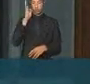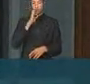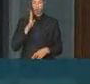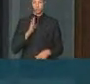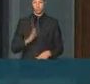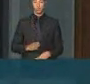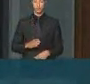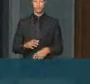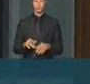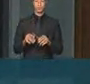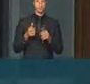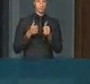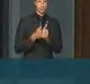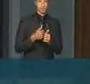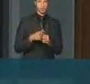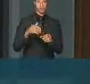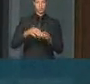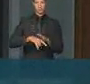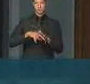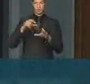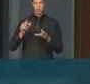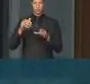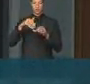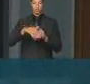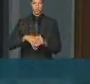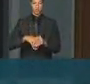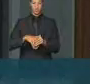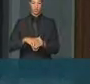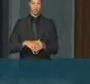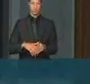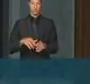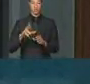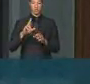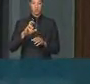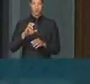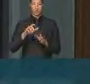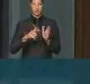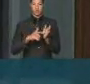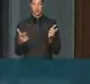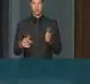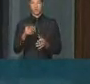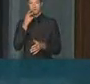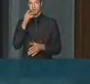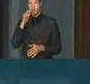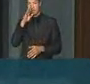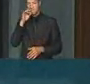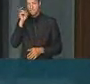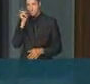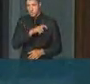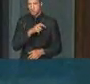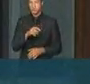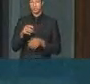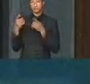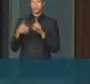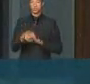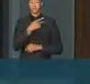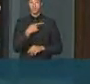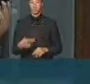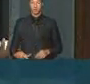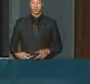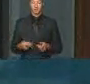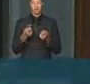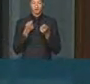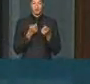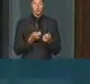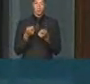na véspera da eleição uma das revistas soltou uma calúnia com a presidenta da república numa